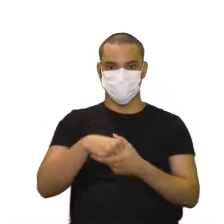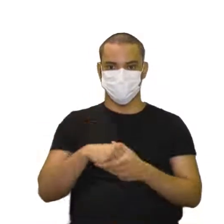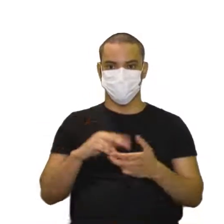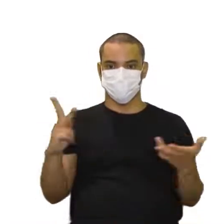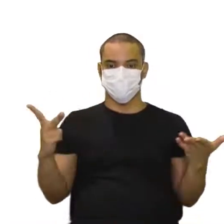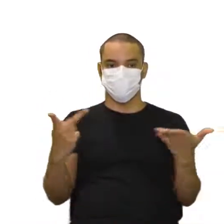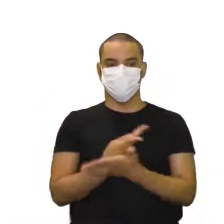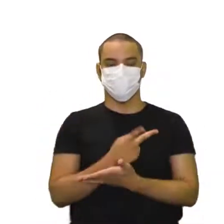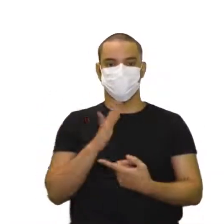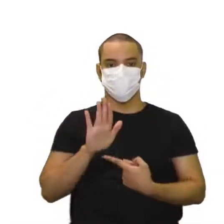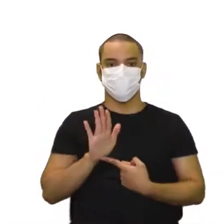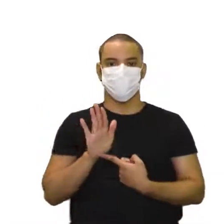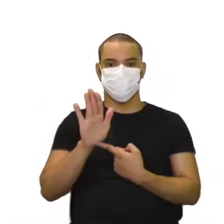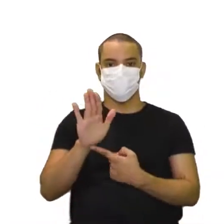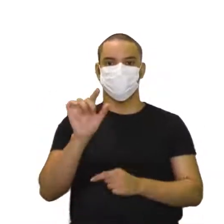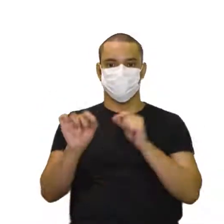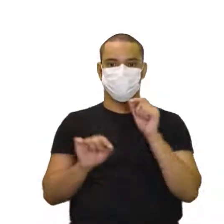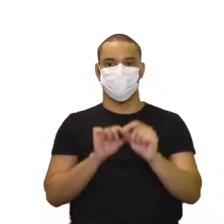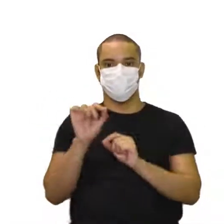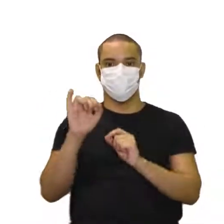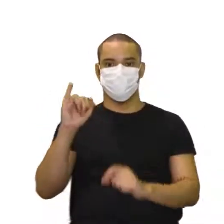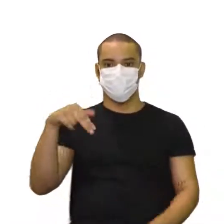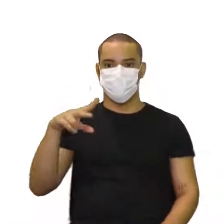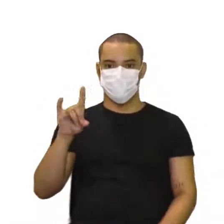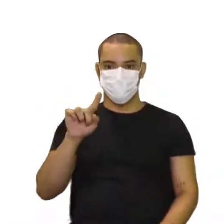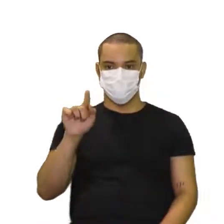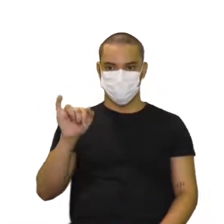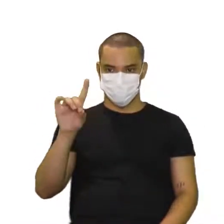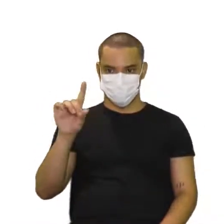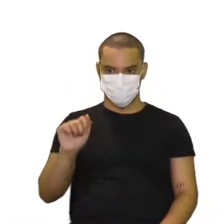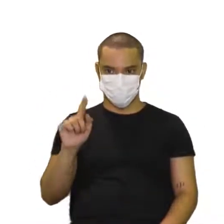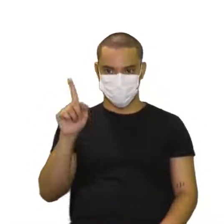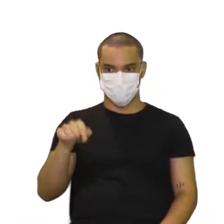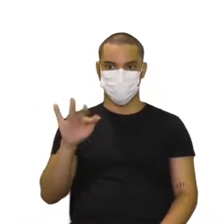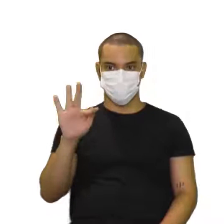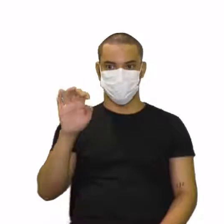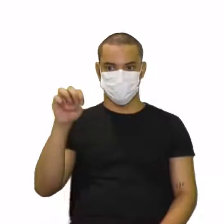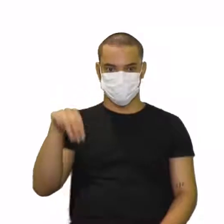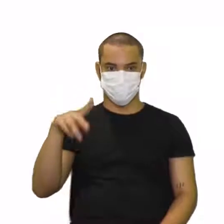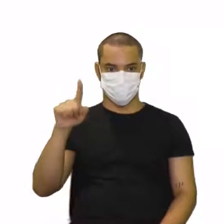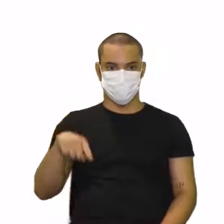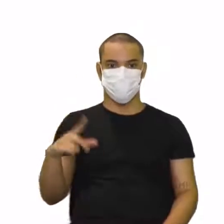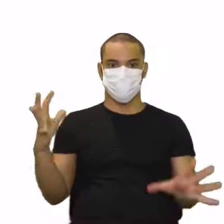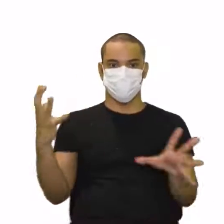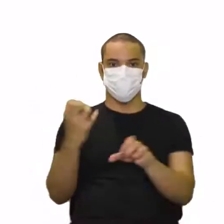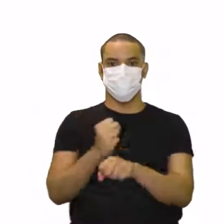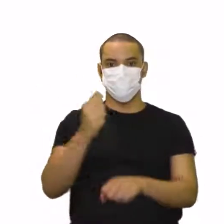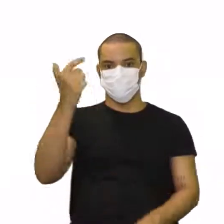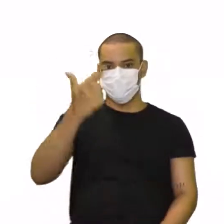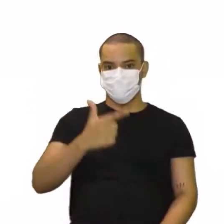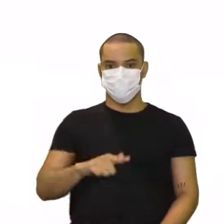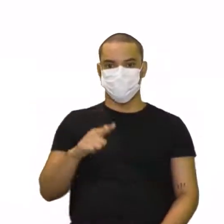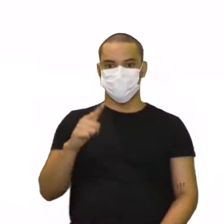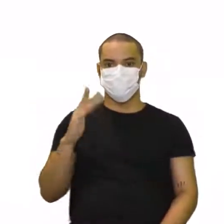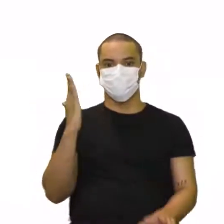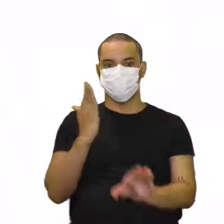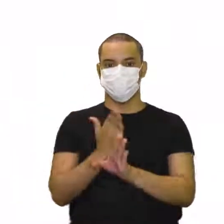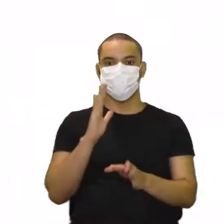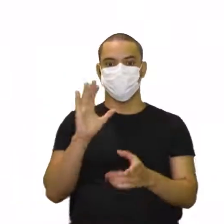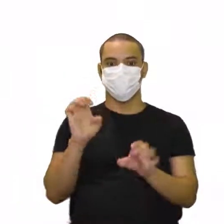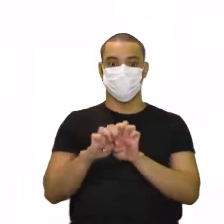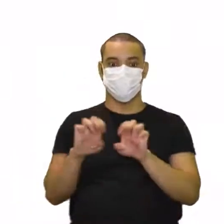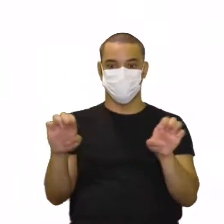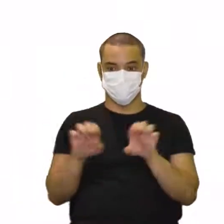o aparecimento de corrente induzida. A FEM é calculada mais uma vez pela expressão. Olha